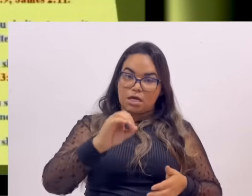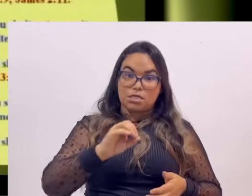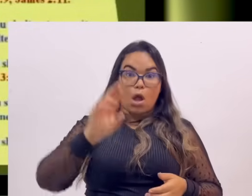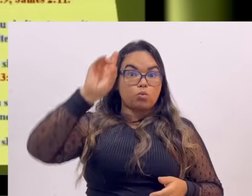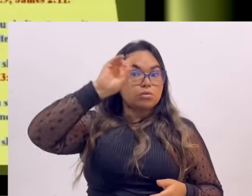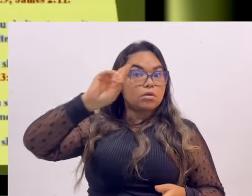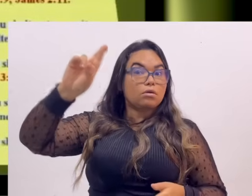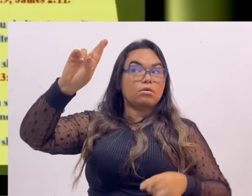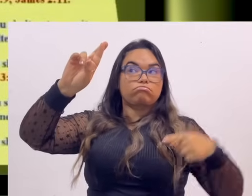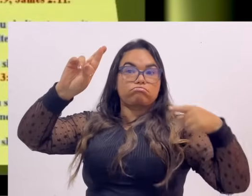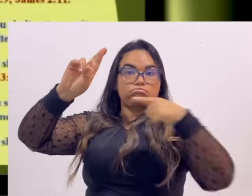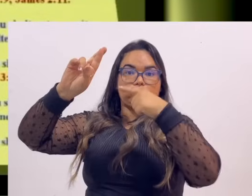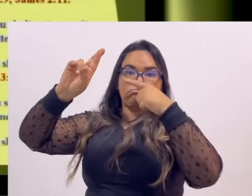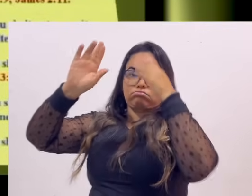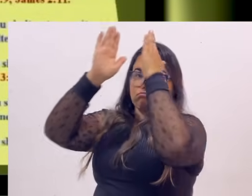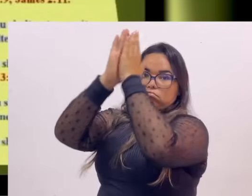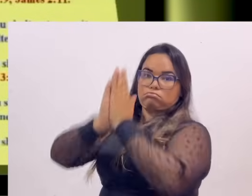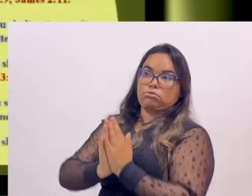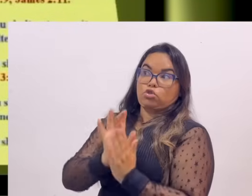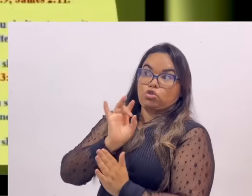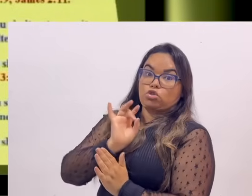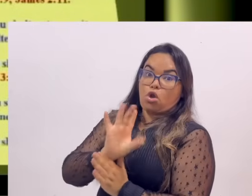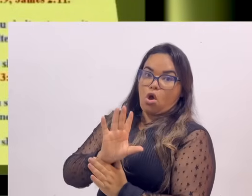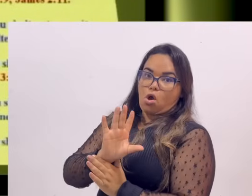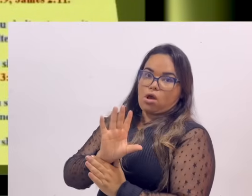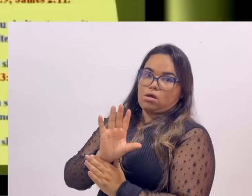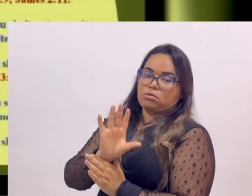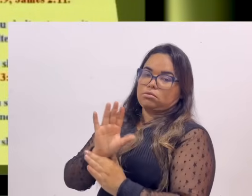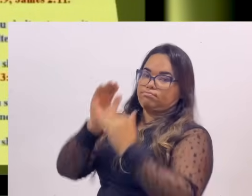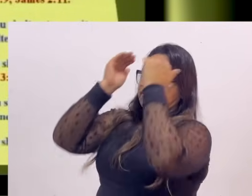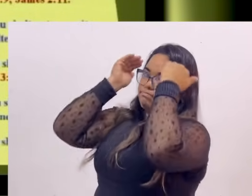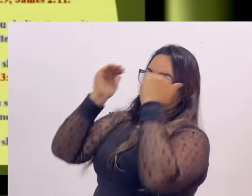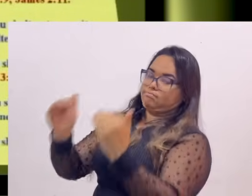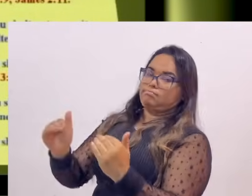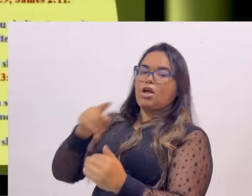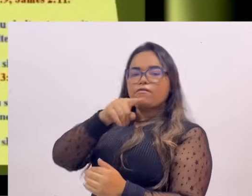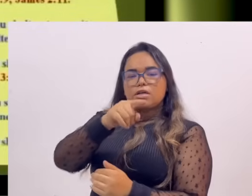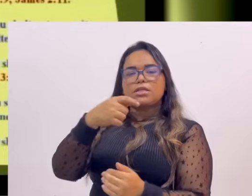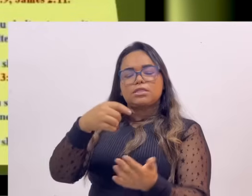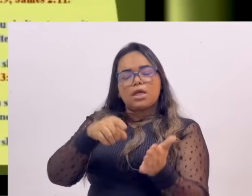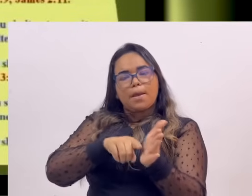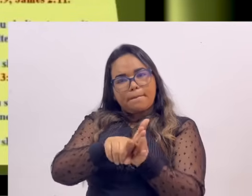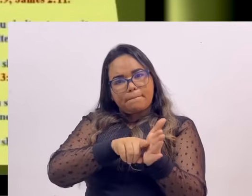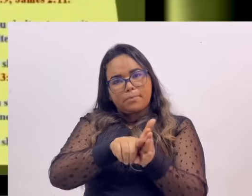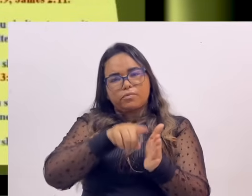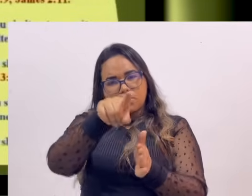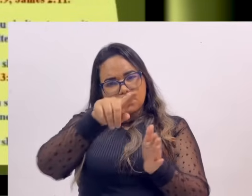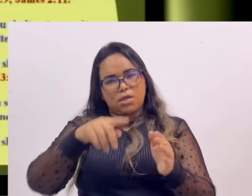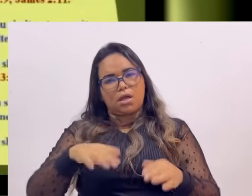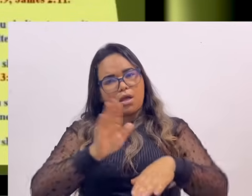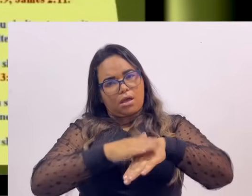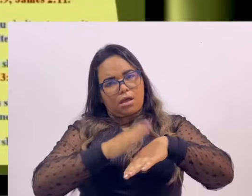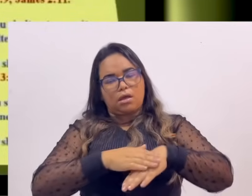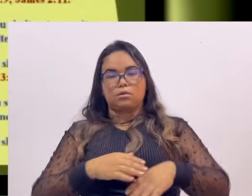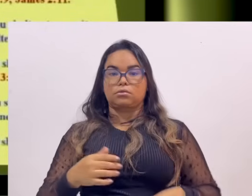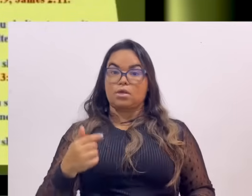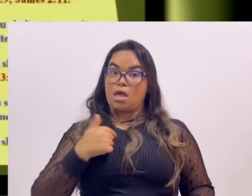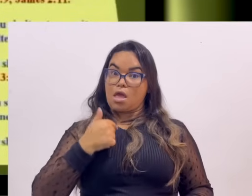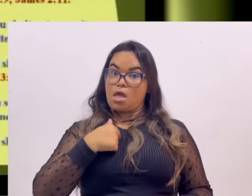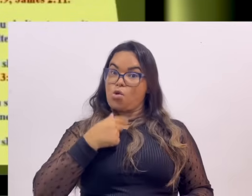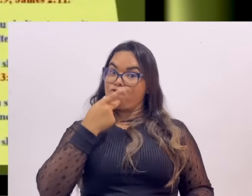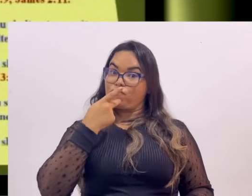adorarás e só a Ele servirás. Confirmem por vocês mesmos. Eu não estou citando o Antigo Testamento.